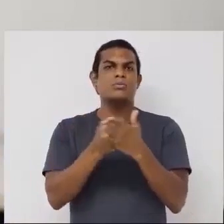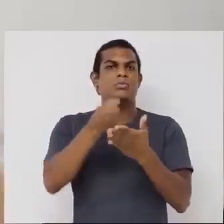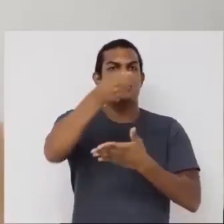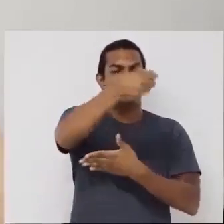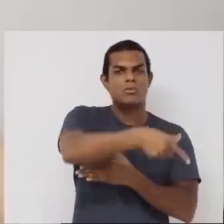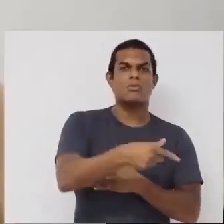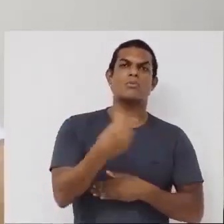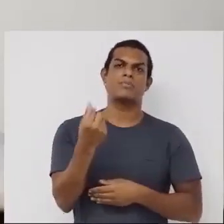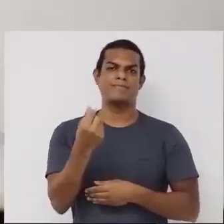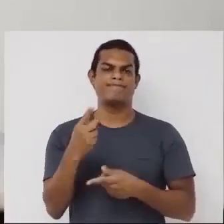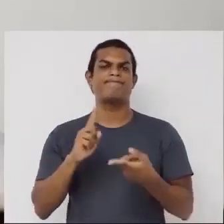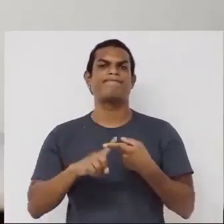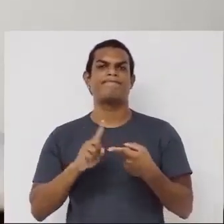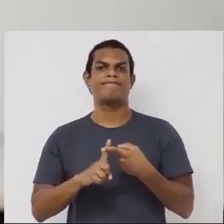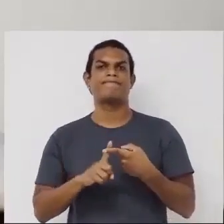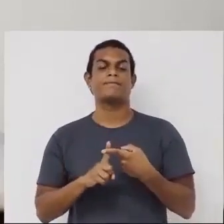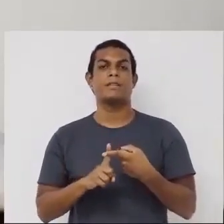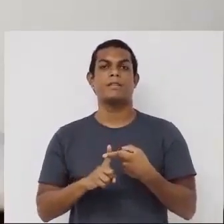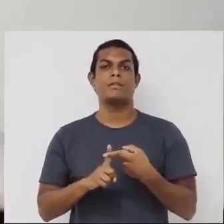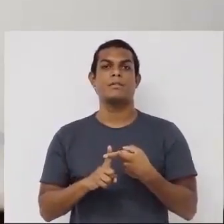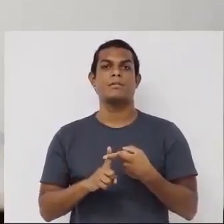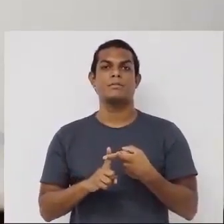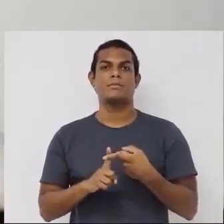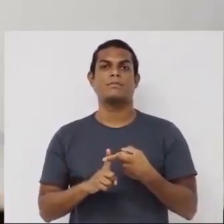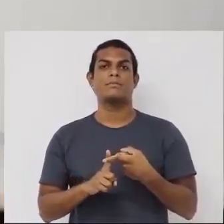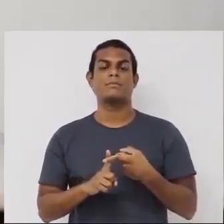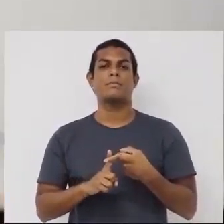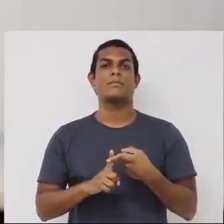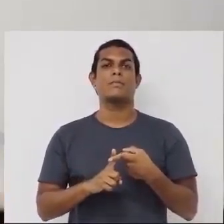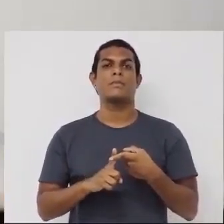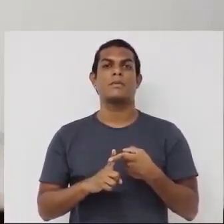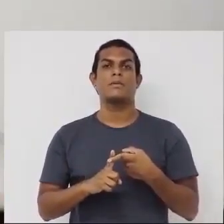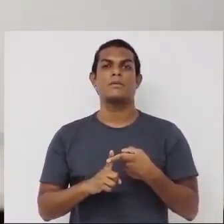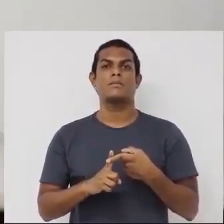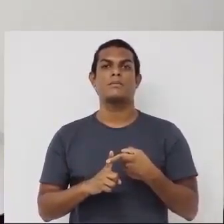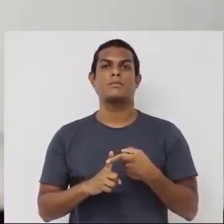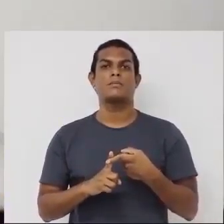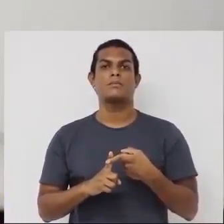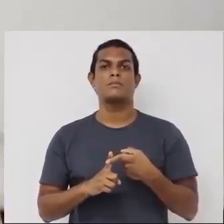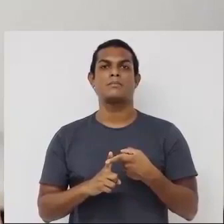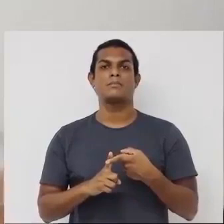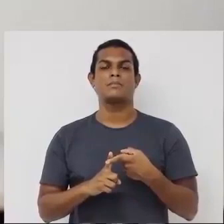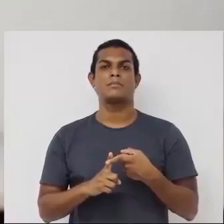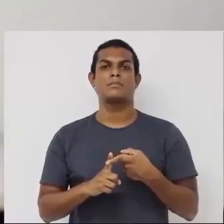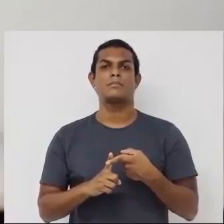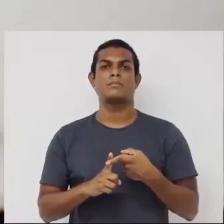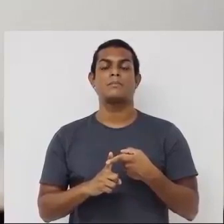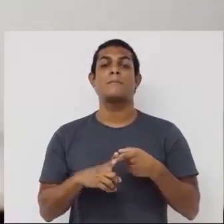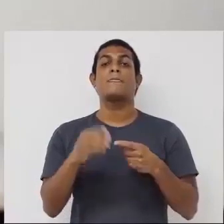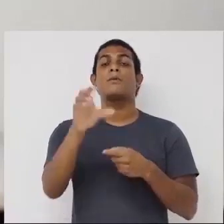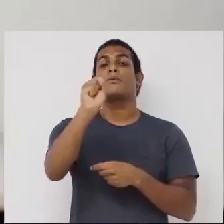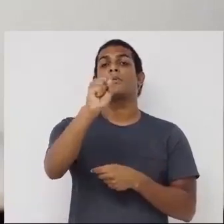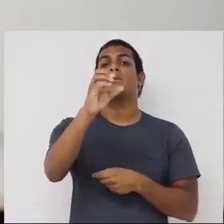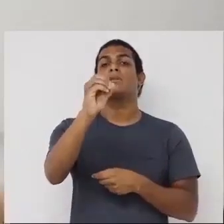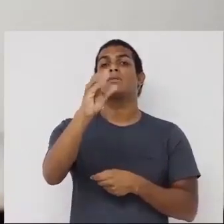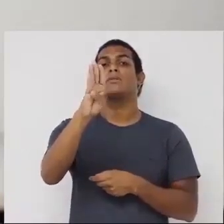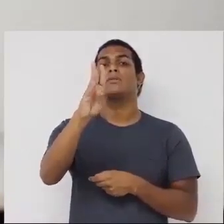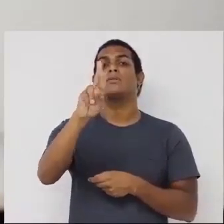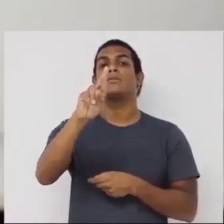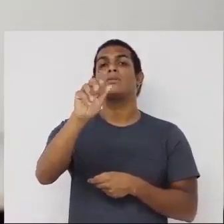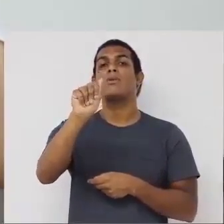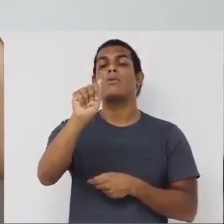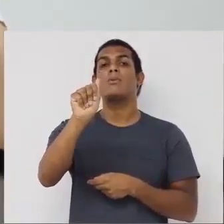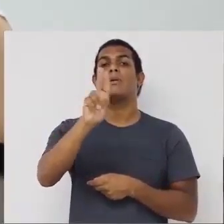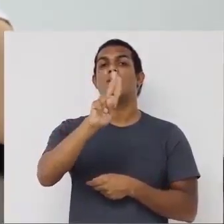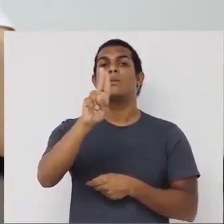empresarial. O que sobra na minha vida pessoal, vira poupança. E o que sobra na vida empresarial, o sobra para a empresa, vira